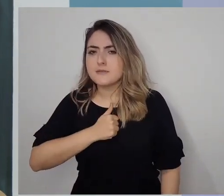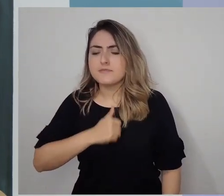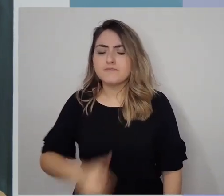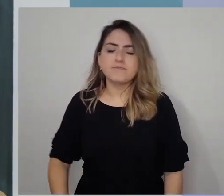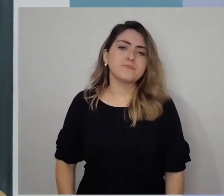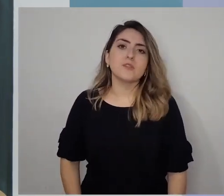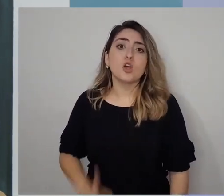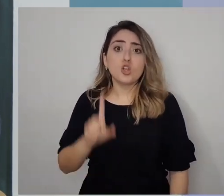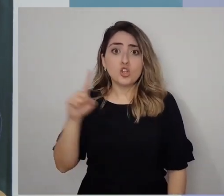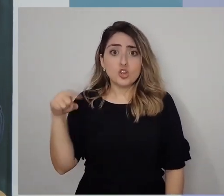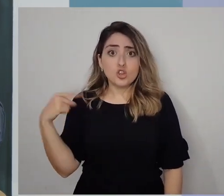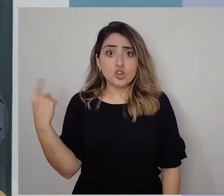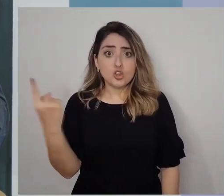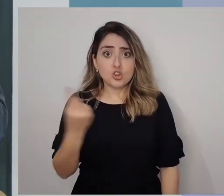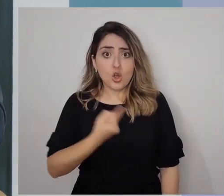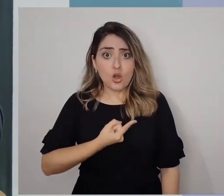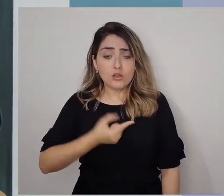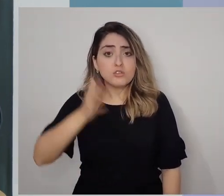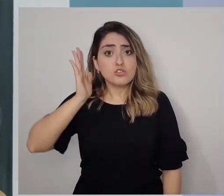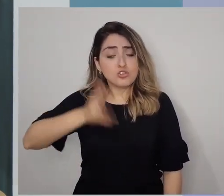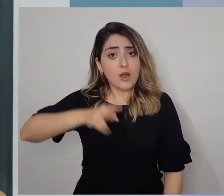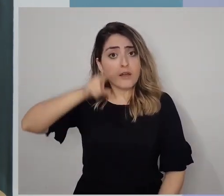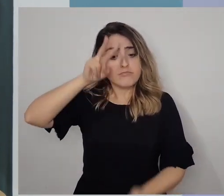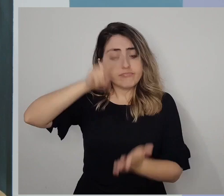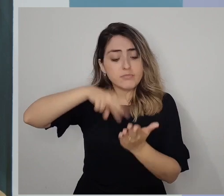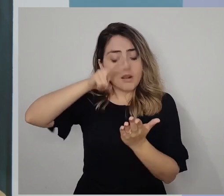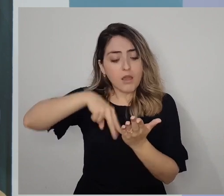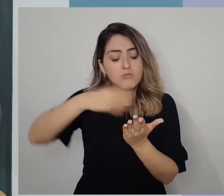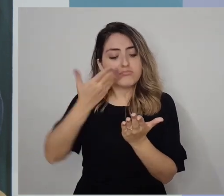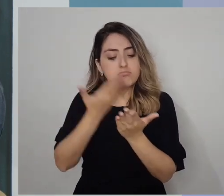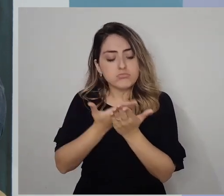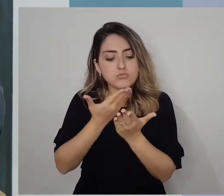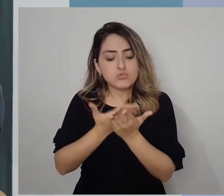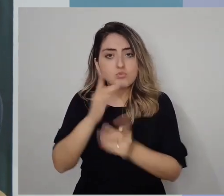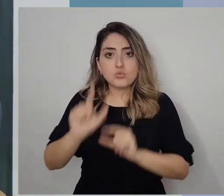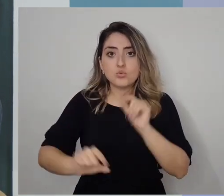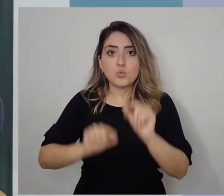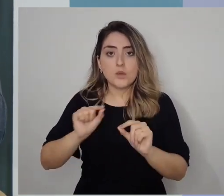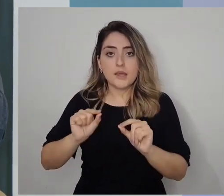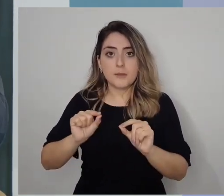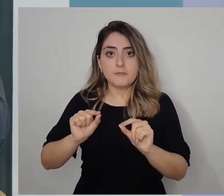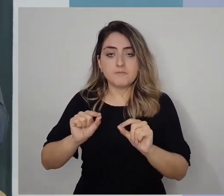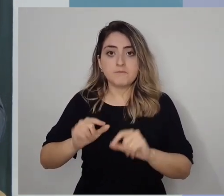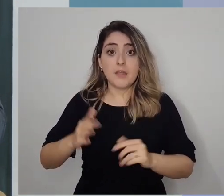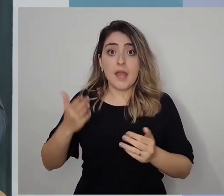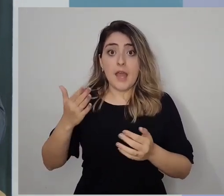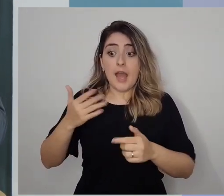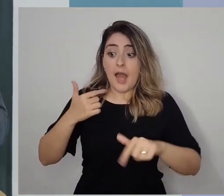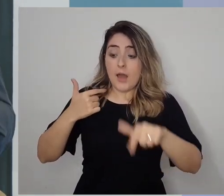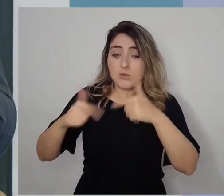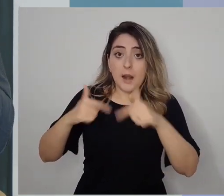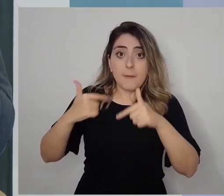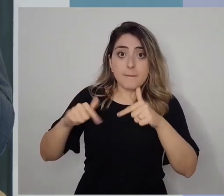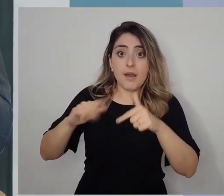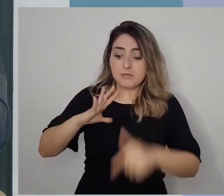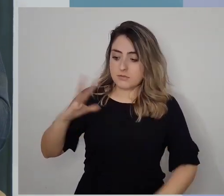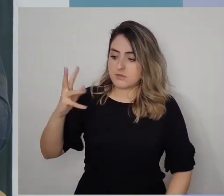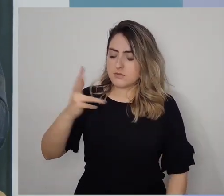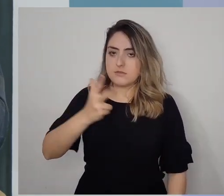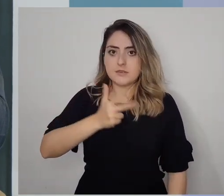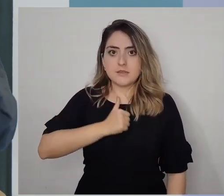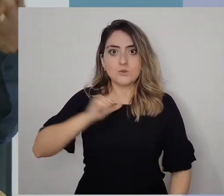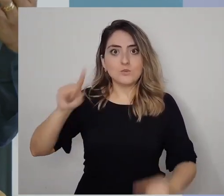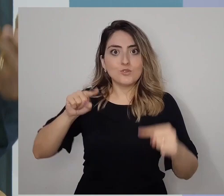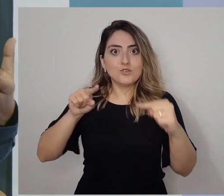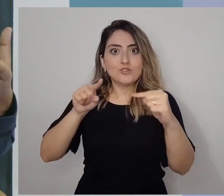14, você deve se lembrar que a obra da salvação foi para louvar a própria graça, a própria glória